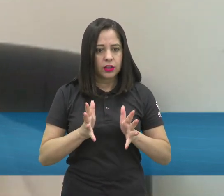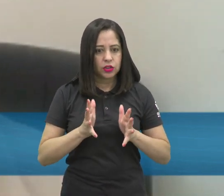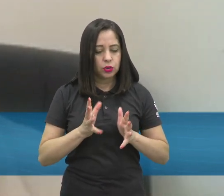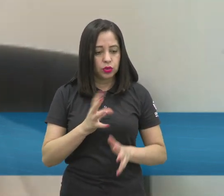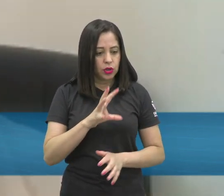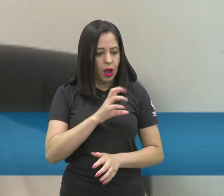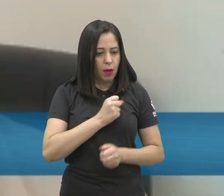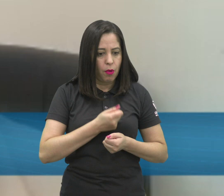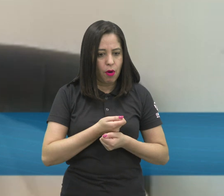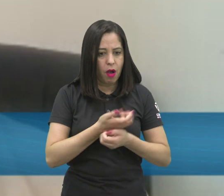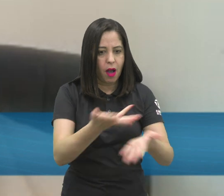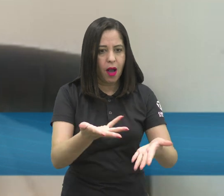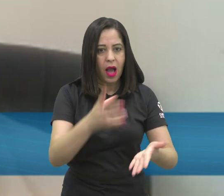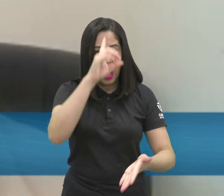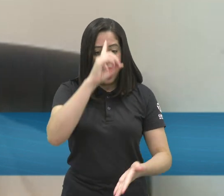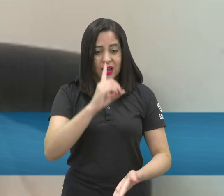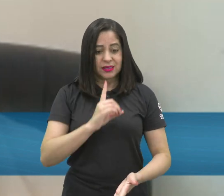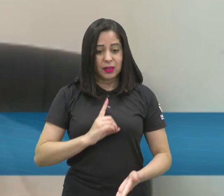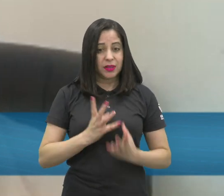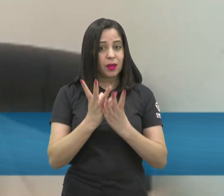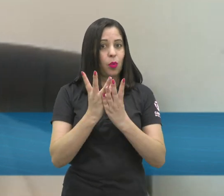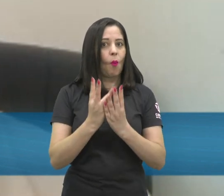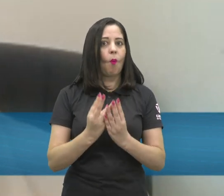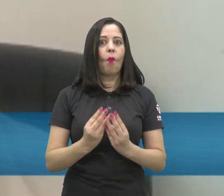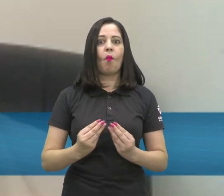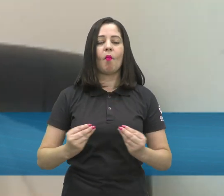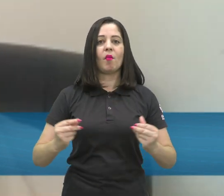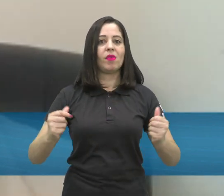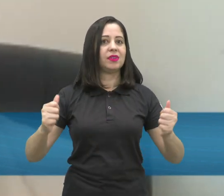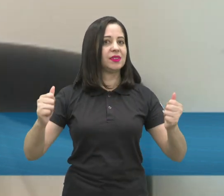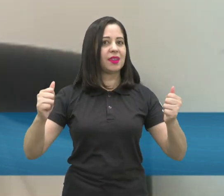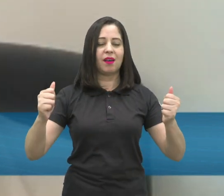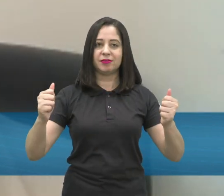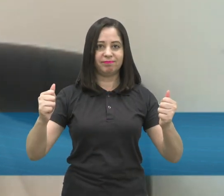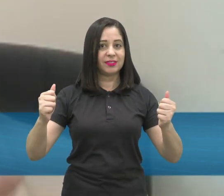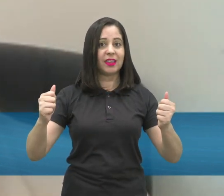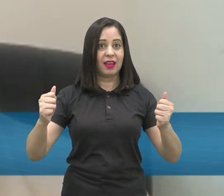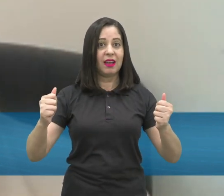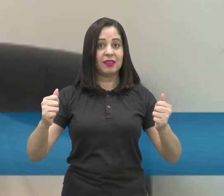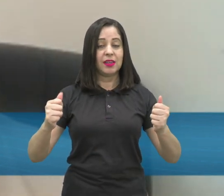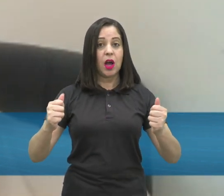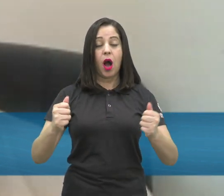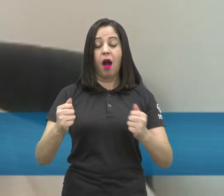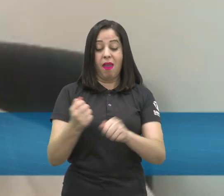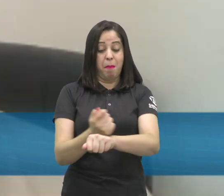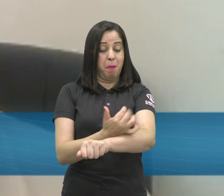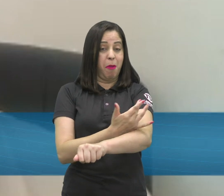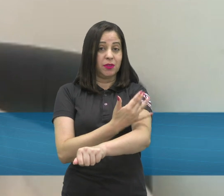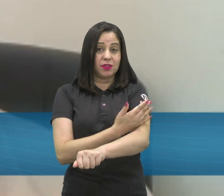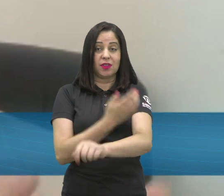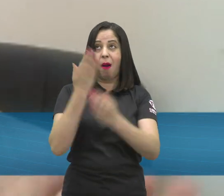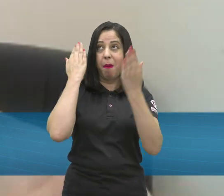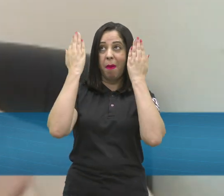amor ao próximo, de ajuda, de solidariedade, de fato, o quanto isso favorece ao próprio crescimento, favorece ao seu próprio desenvolvimento psicológico,